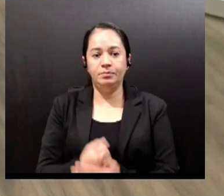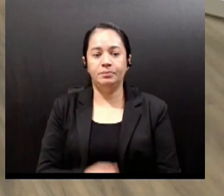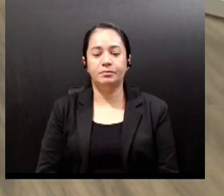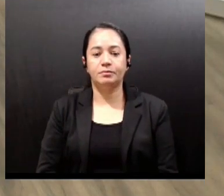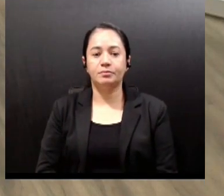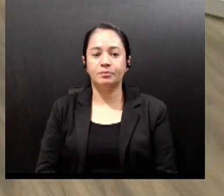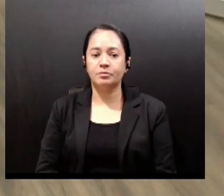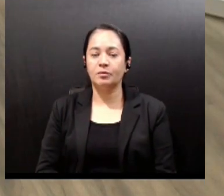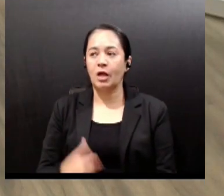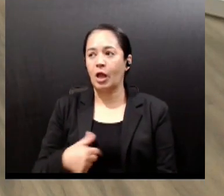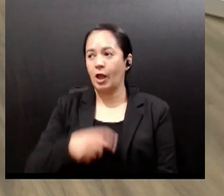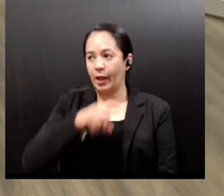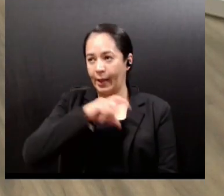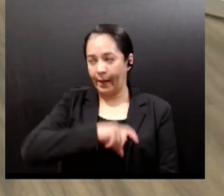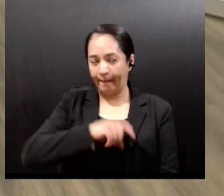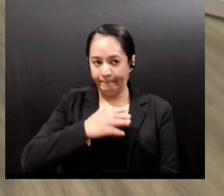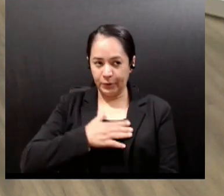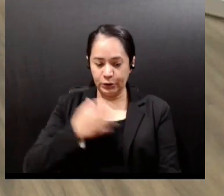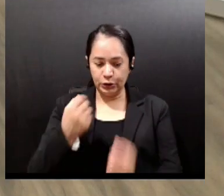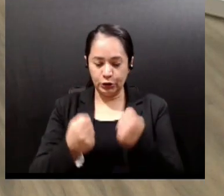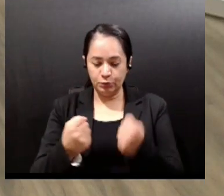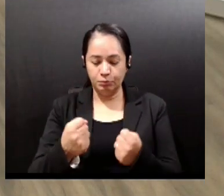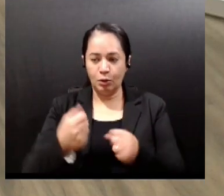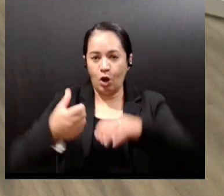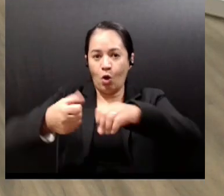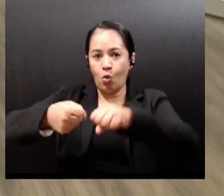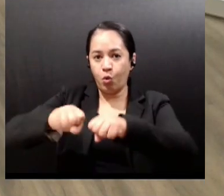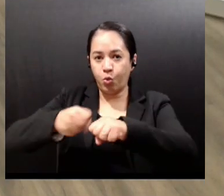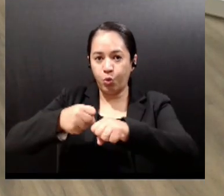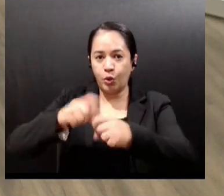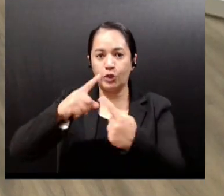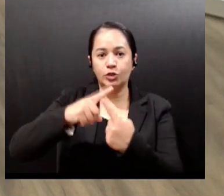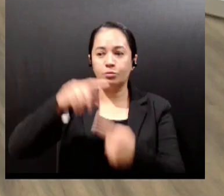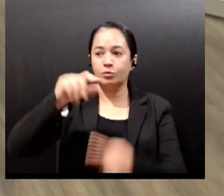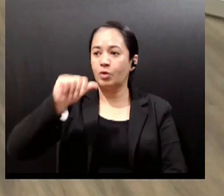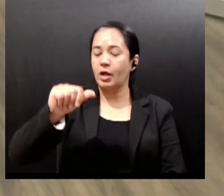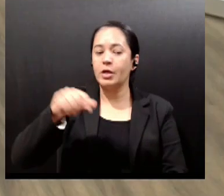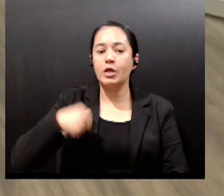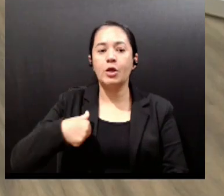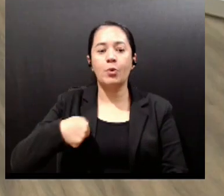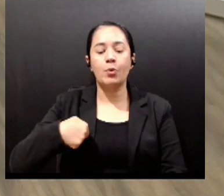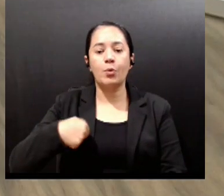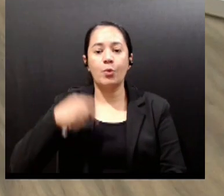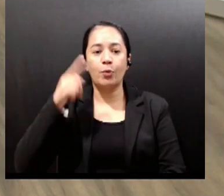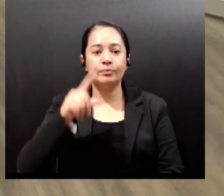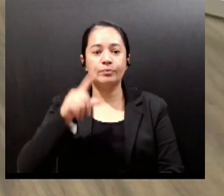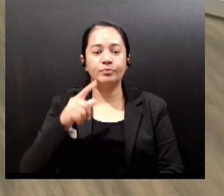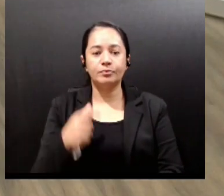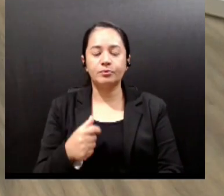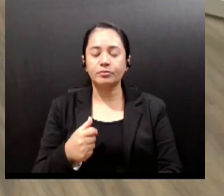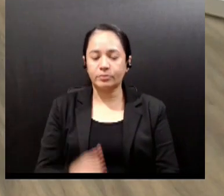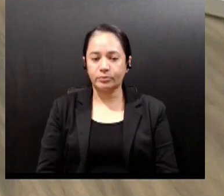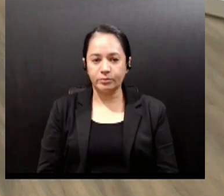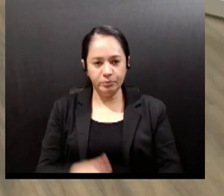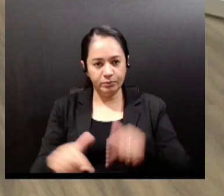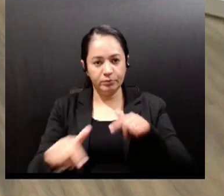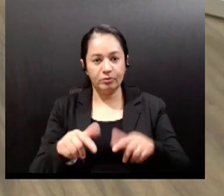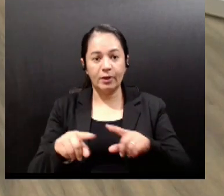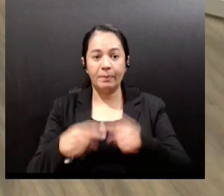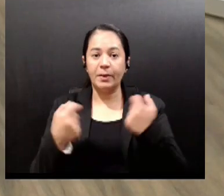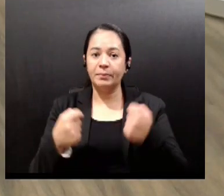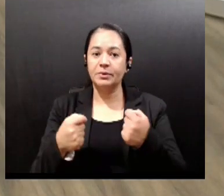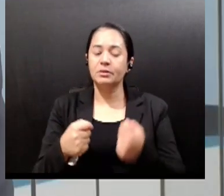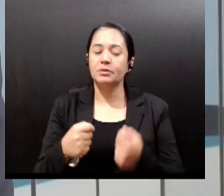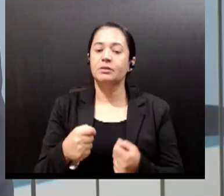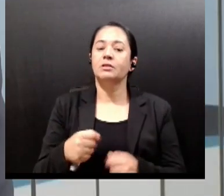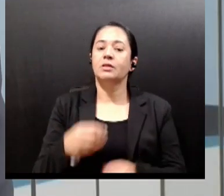de moto, né, na categoria A, para poder fazer essas corridas, mas então ela precisa ter um tempo de